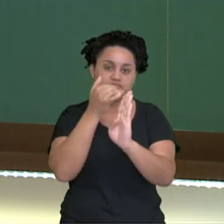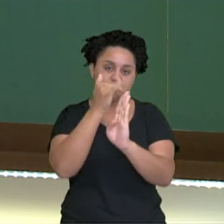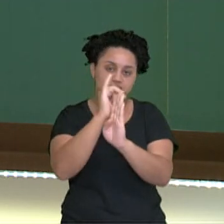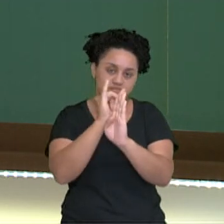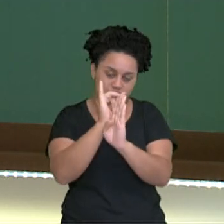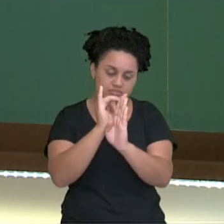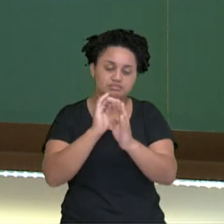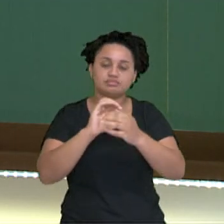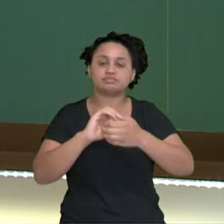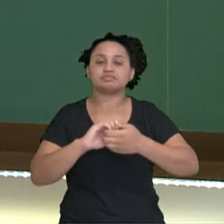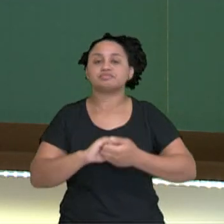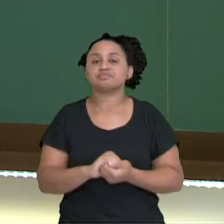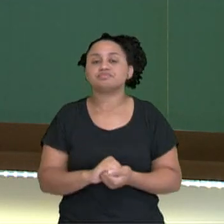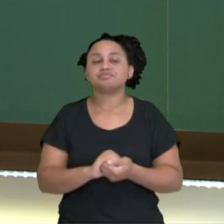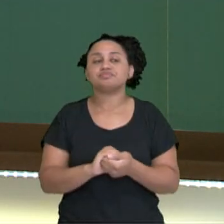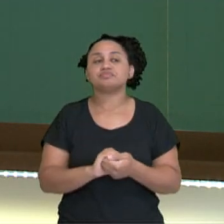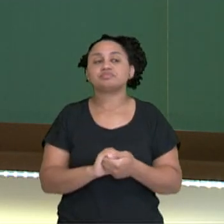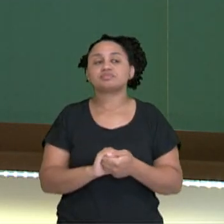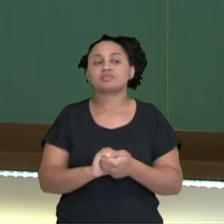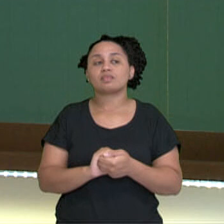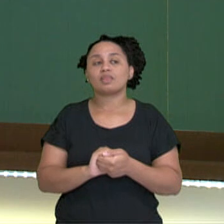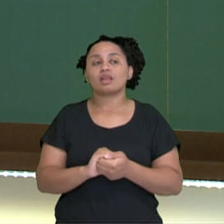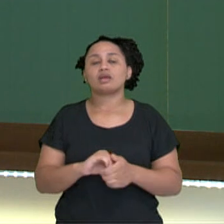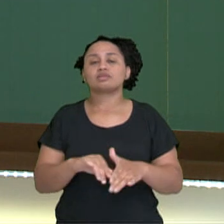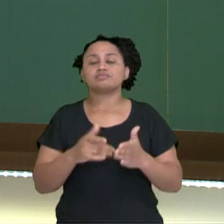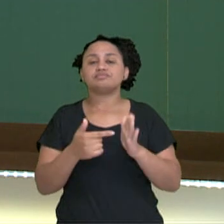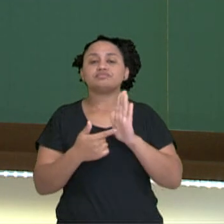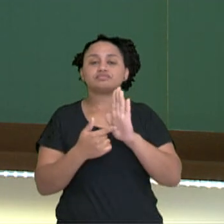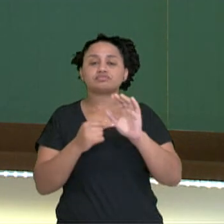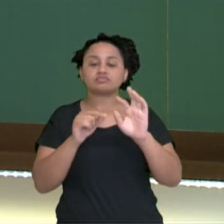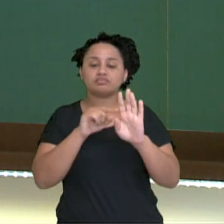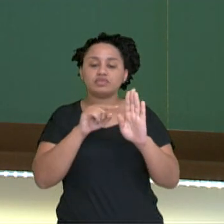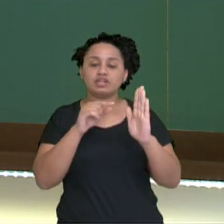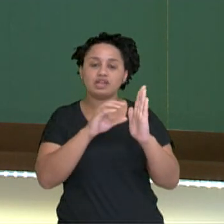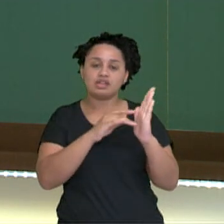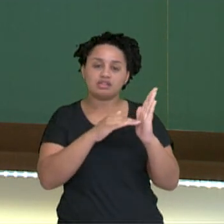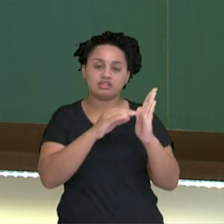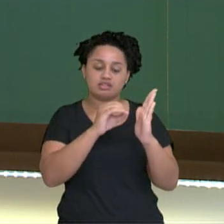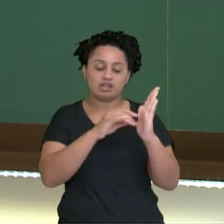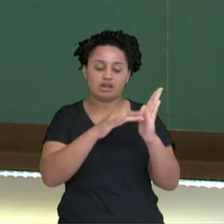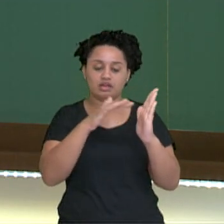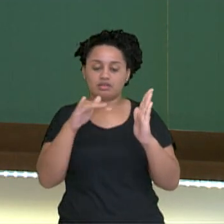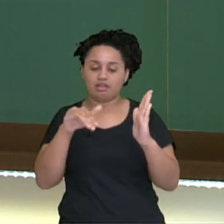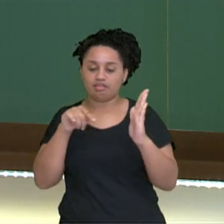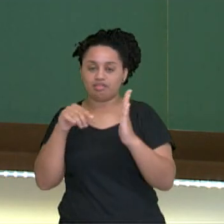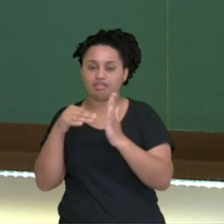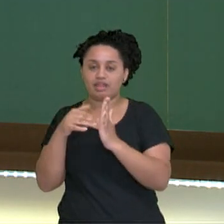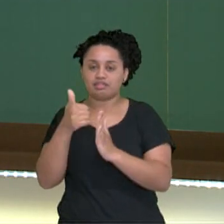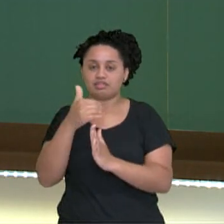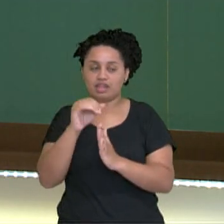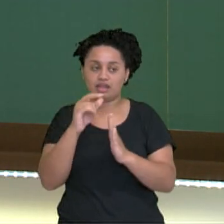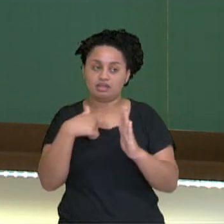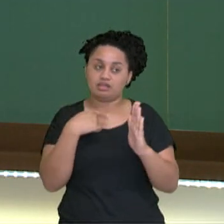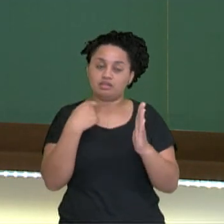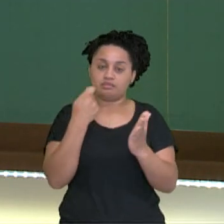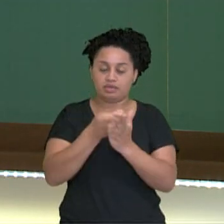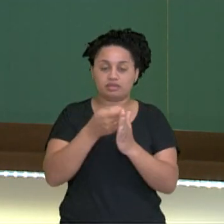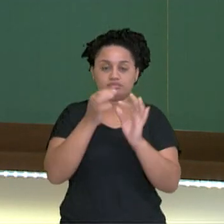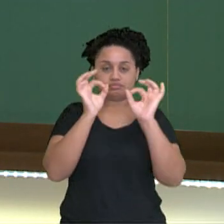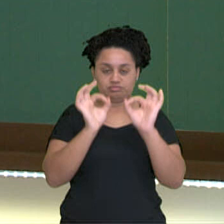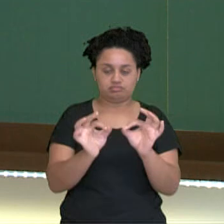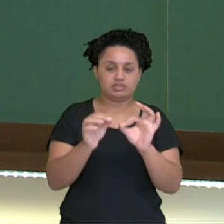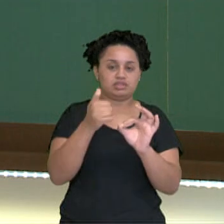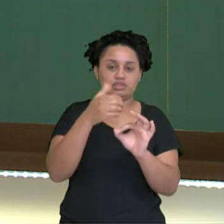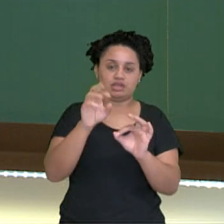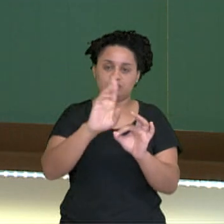seria o eixo Y, tá? Então, mostrando aqui que de 0 até 10, eu tenho um pagamento constante,